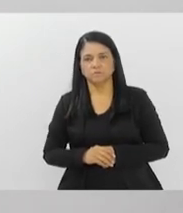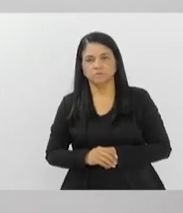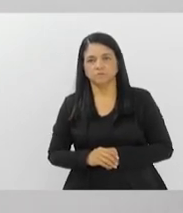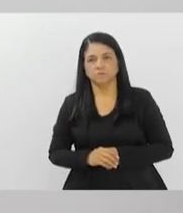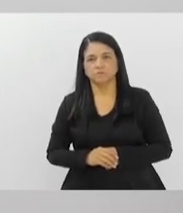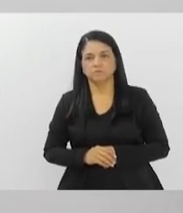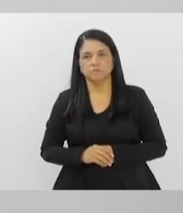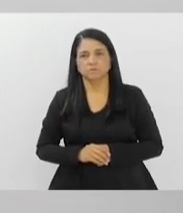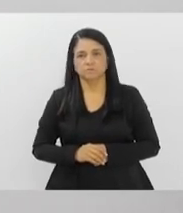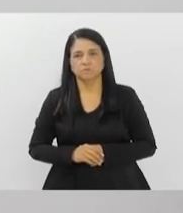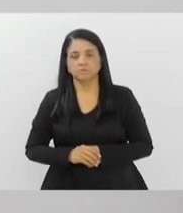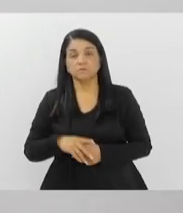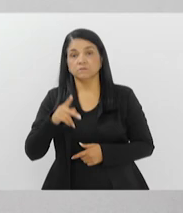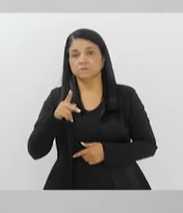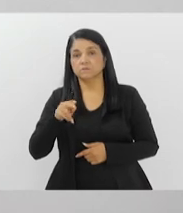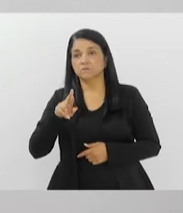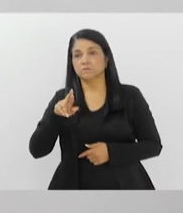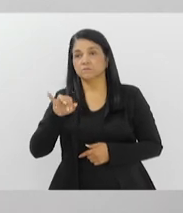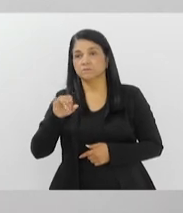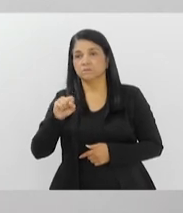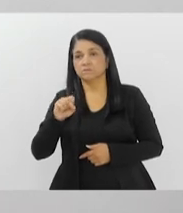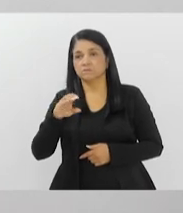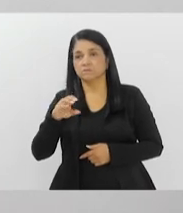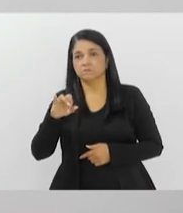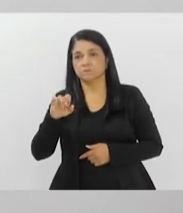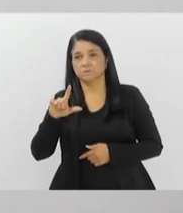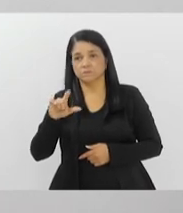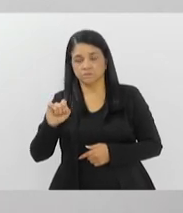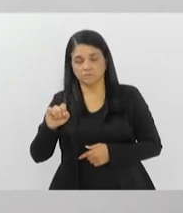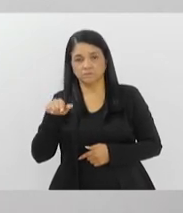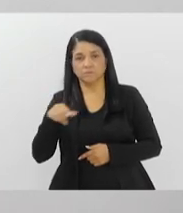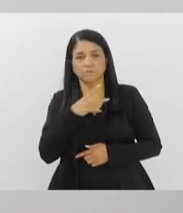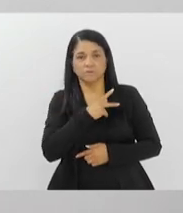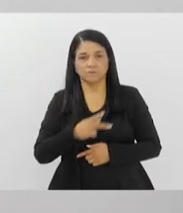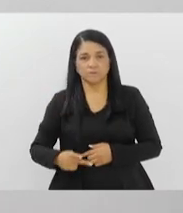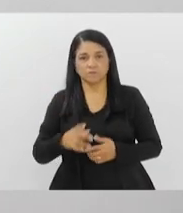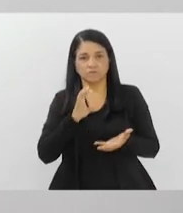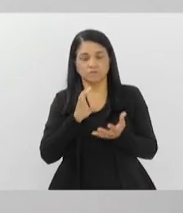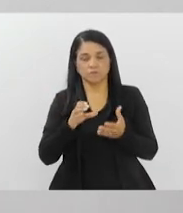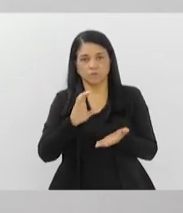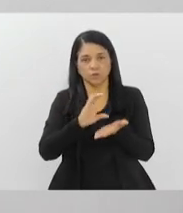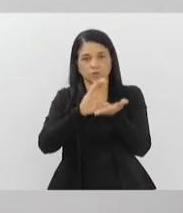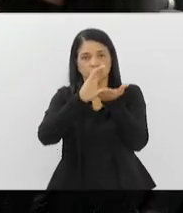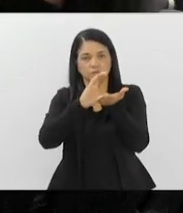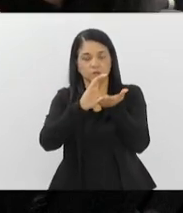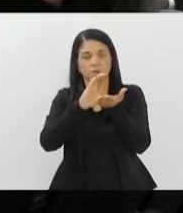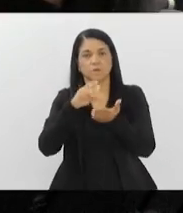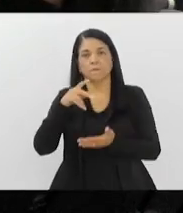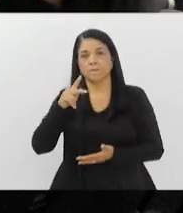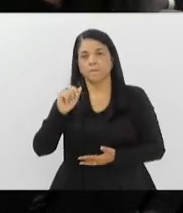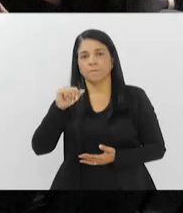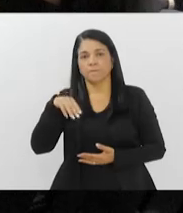A senhora Priscila já chegou. Senhora Priscila Cadete, presidente do Conselho Pan-Africano do Brasil.